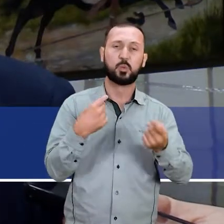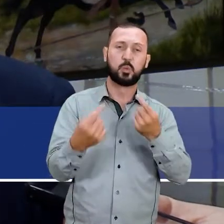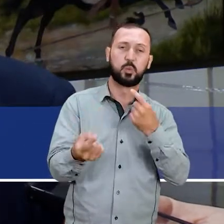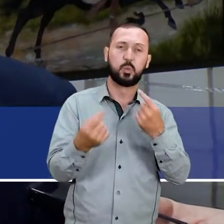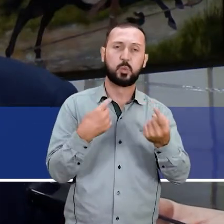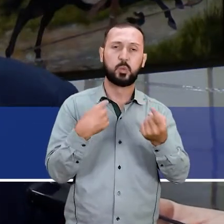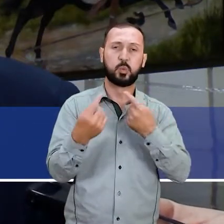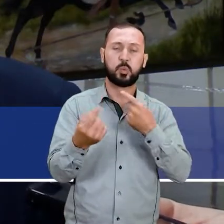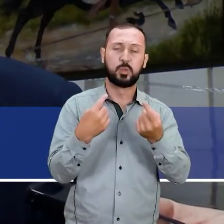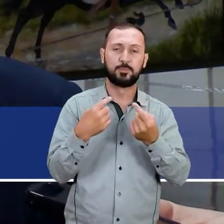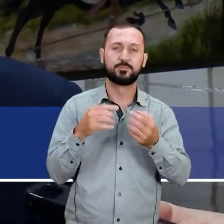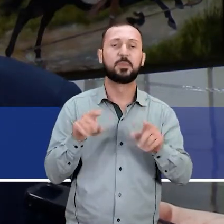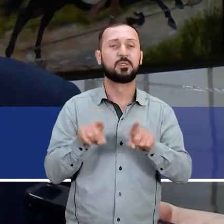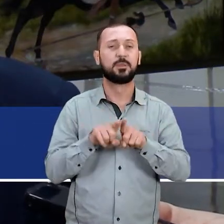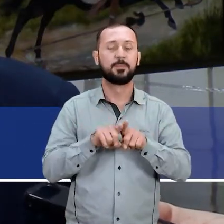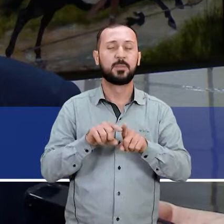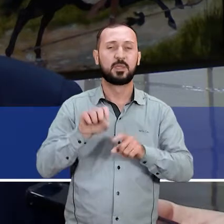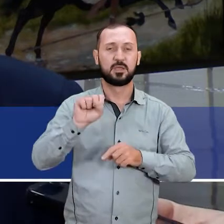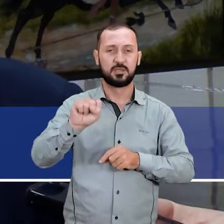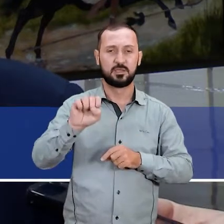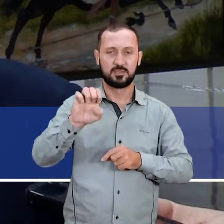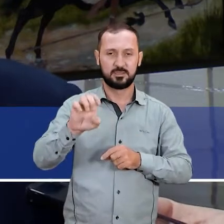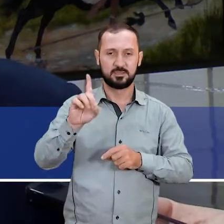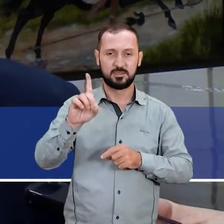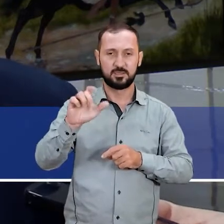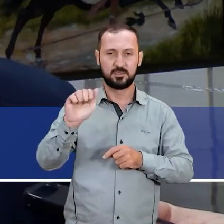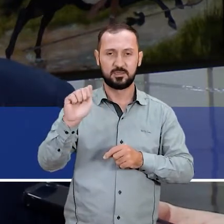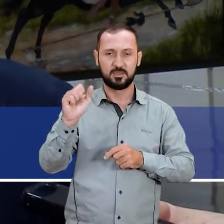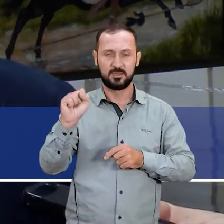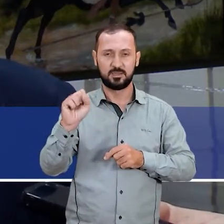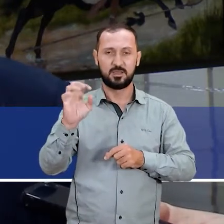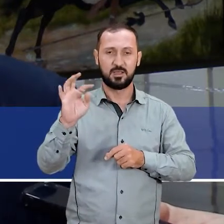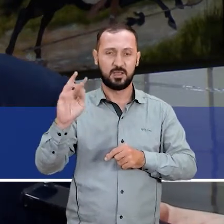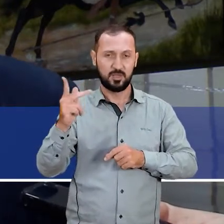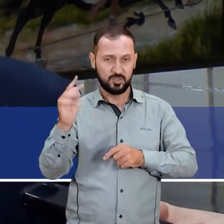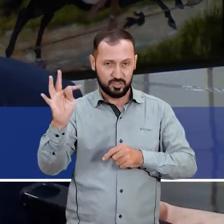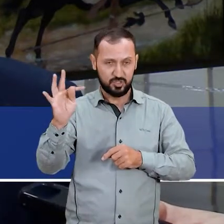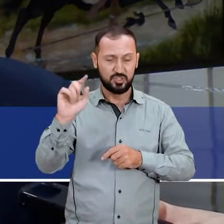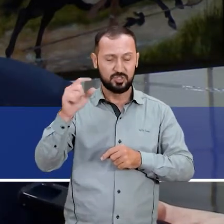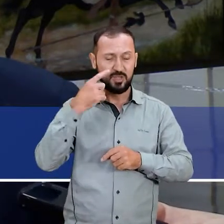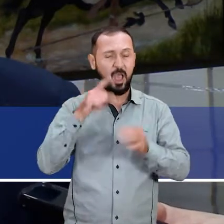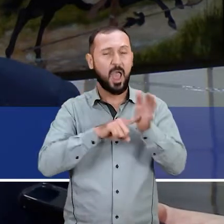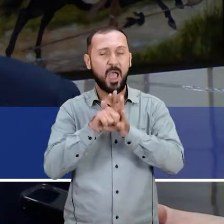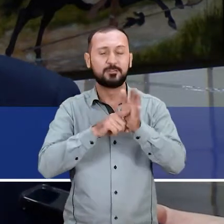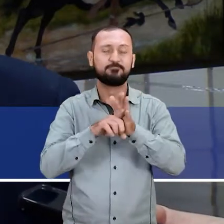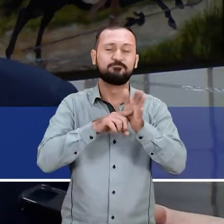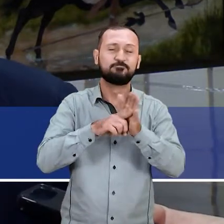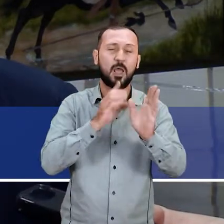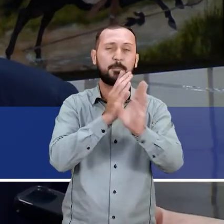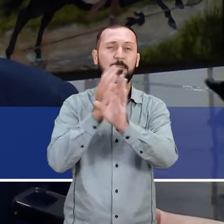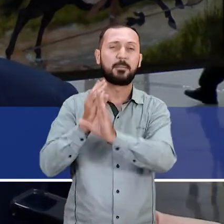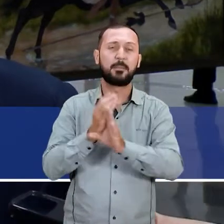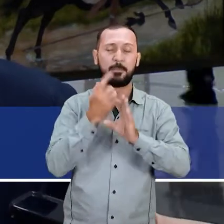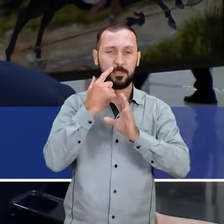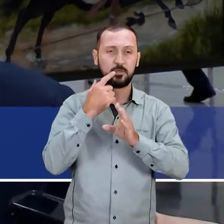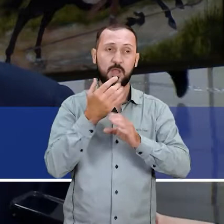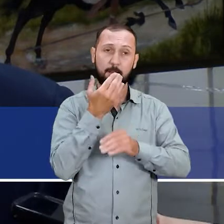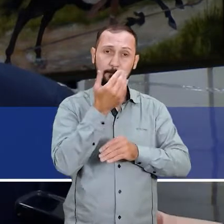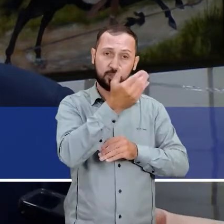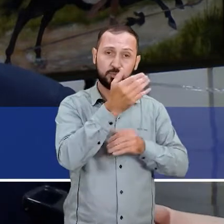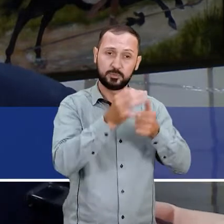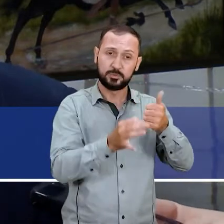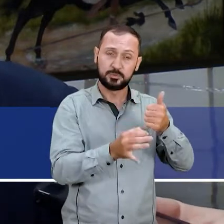estamos discutindo aqui. A SEDAST já fez um levantamento, já foi requerido ao